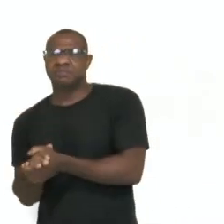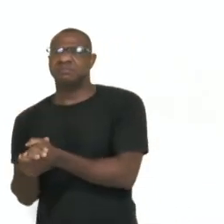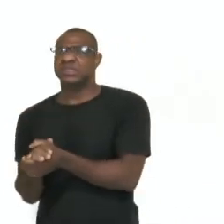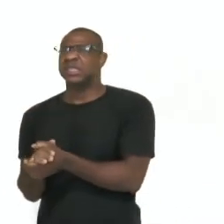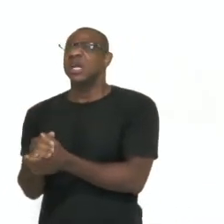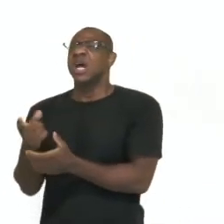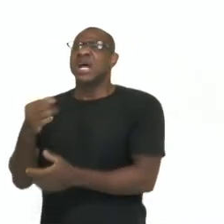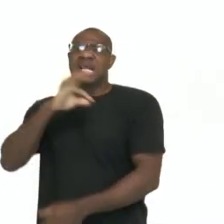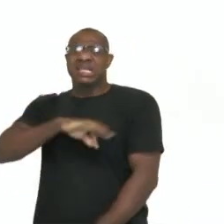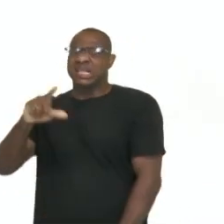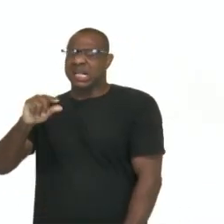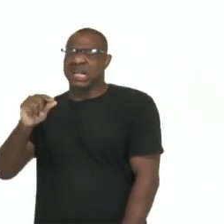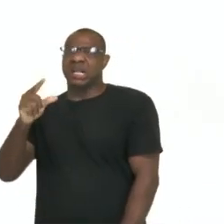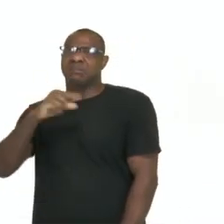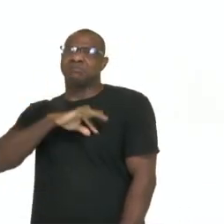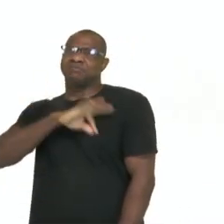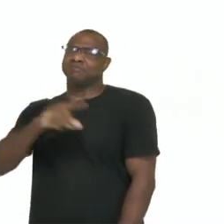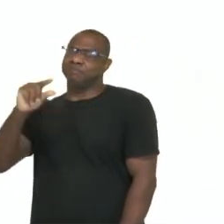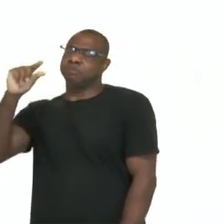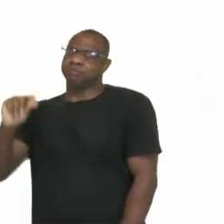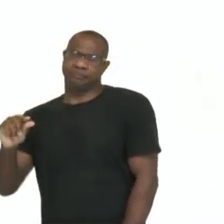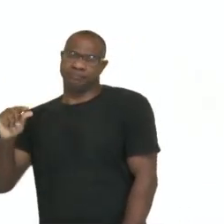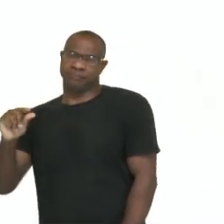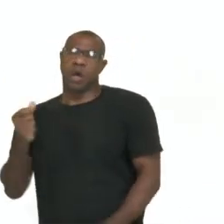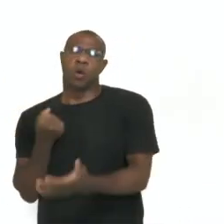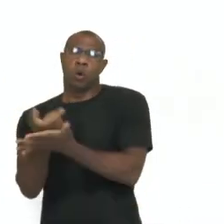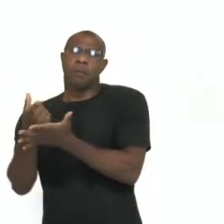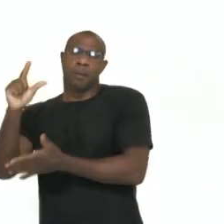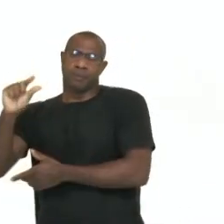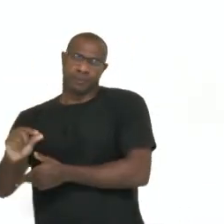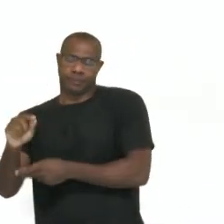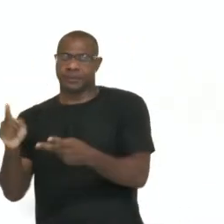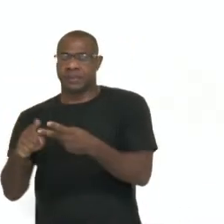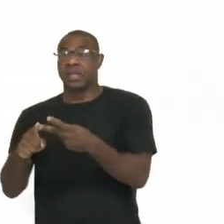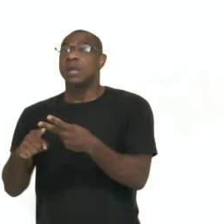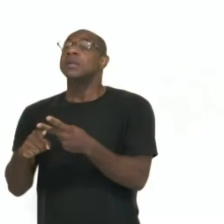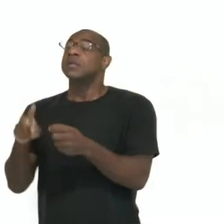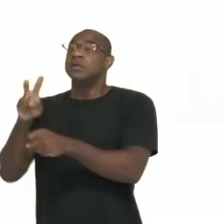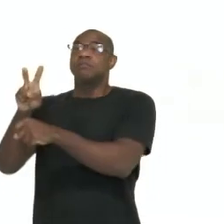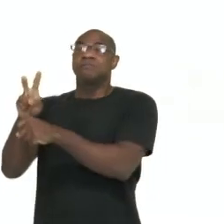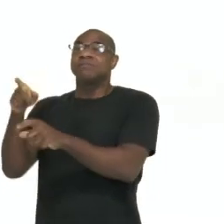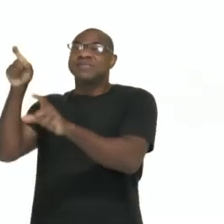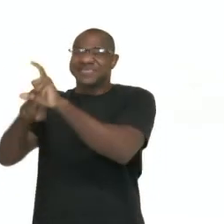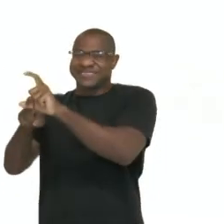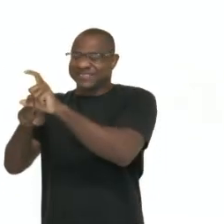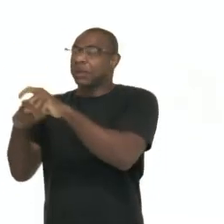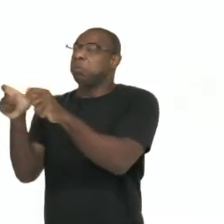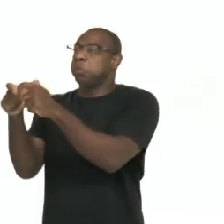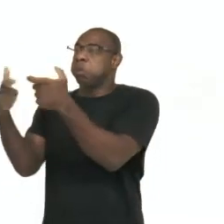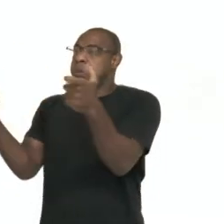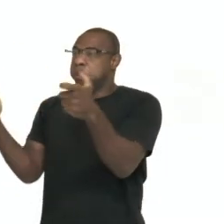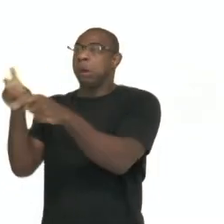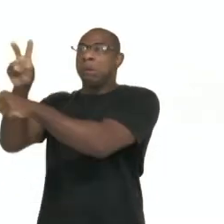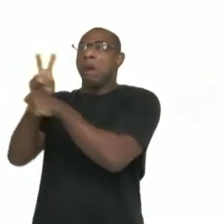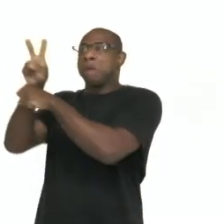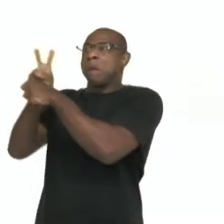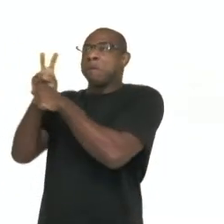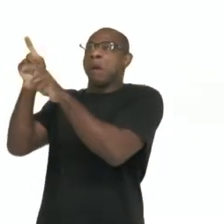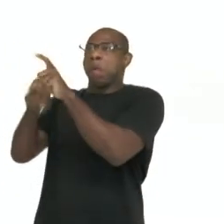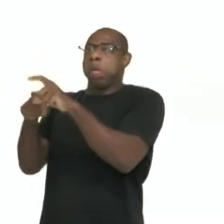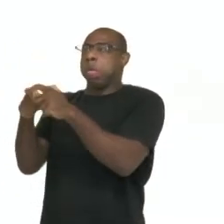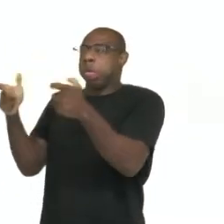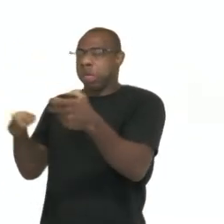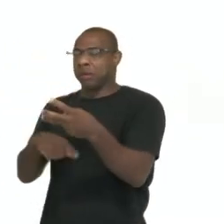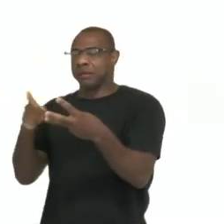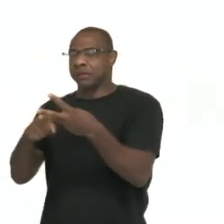compressão dos salários, a diminuição do poder de compra, o aumento da dívida externa, causado principalmente pelo aumento dos empréstimos, o aumento